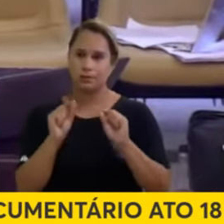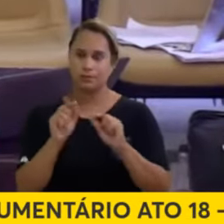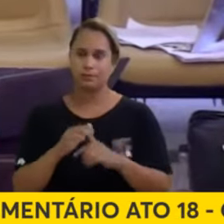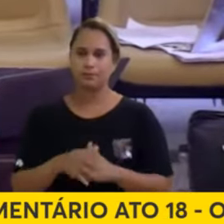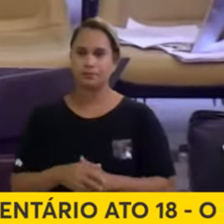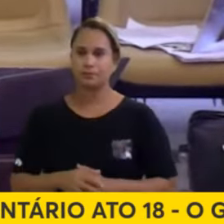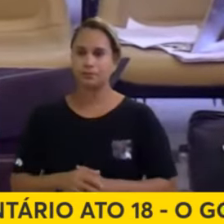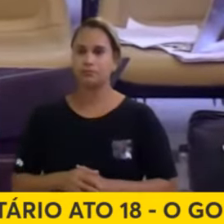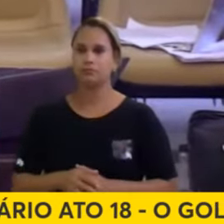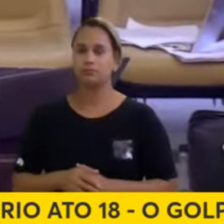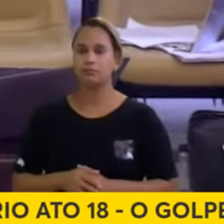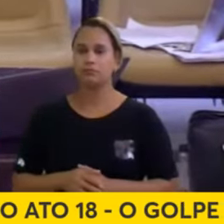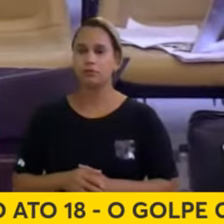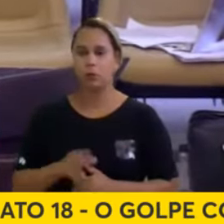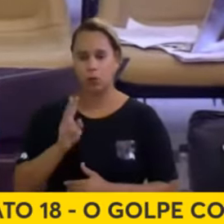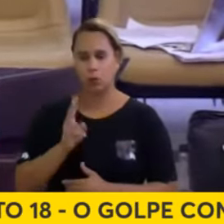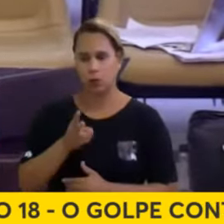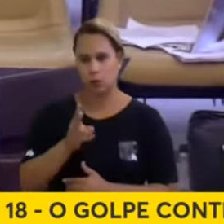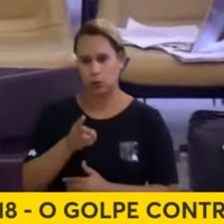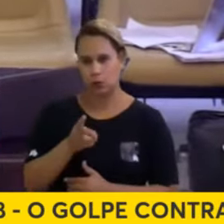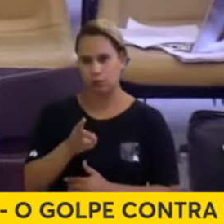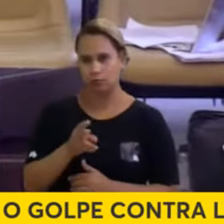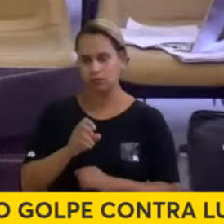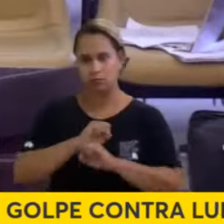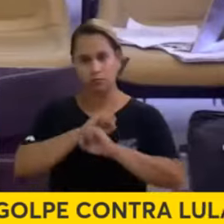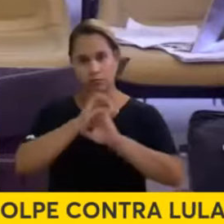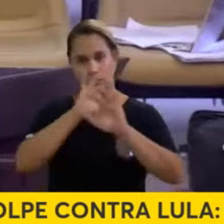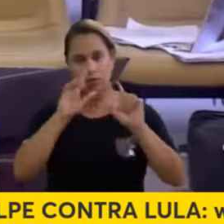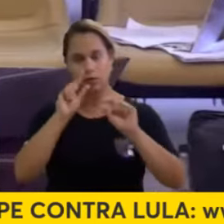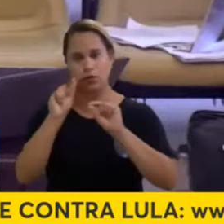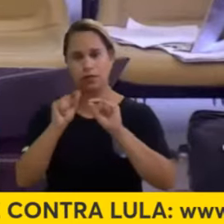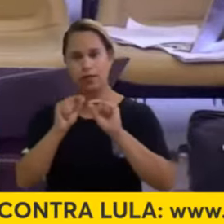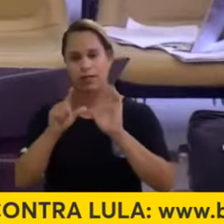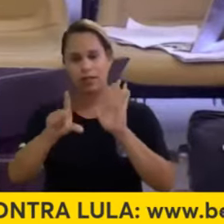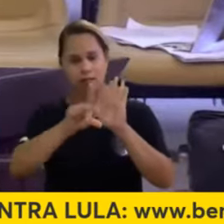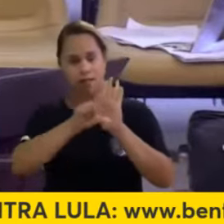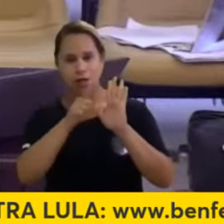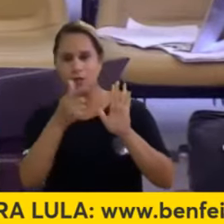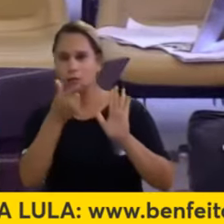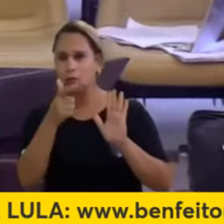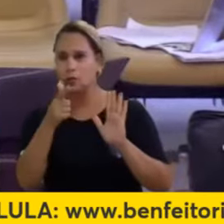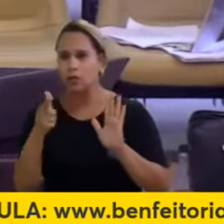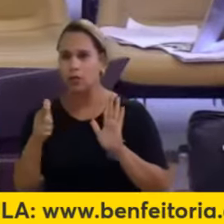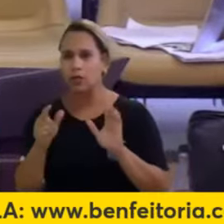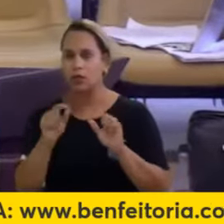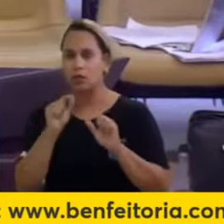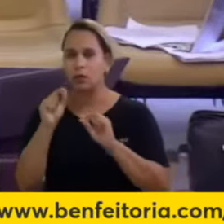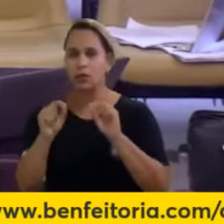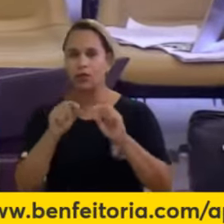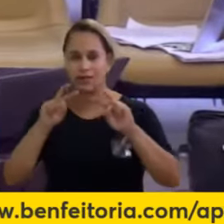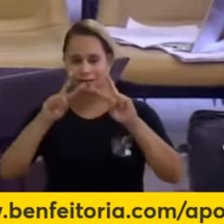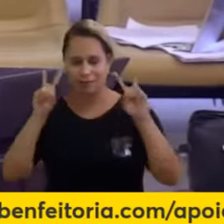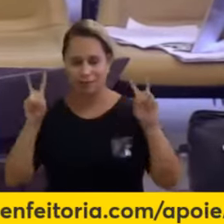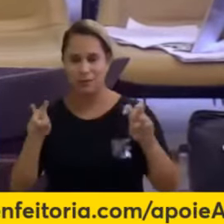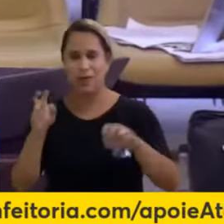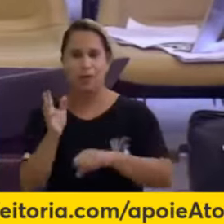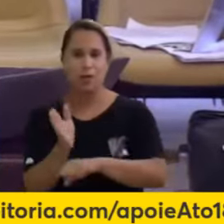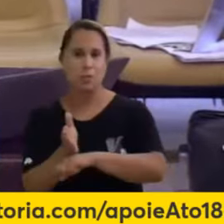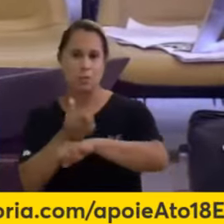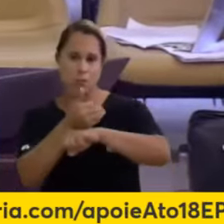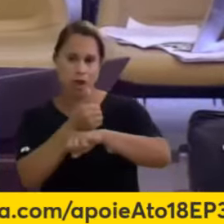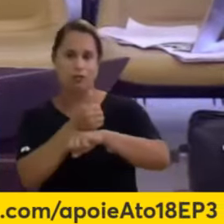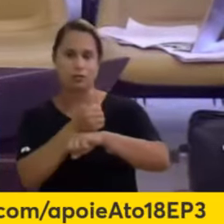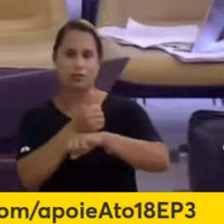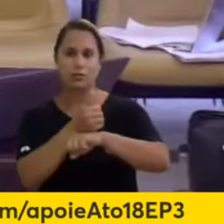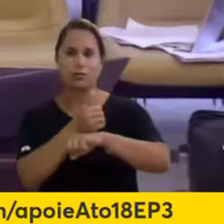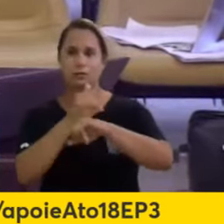para deixar muito Claro não há lei que que trate de pré-campanha porque como eu disse a nossa maior dificuldade no começo foi explicar